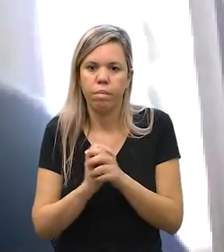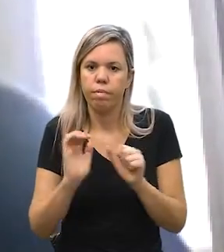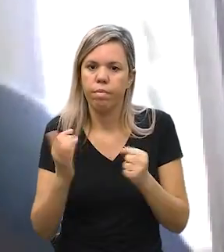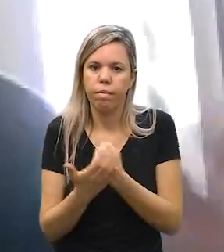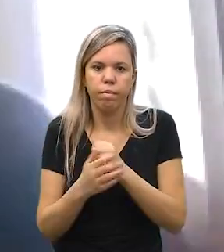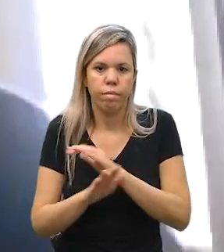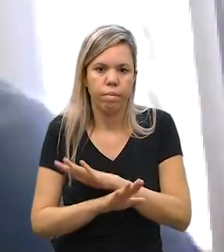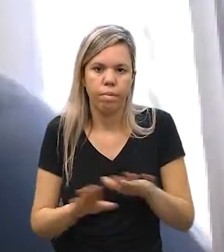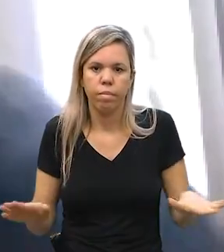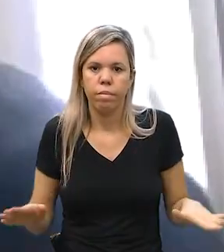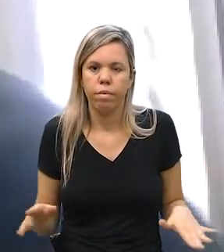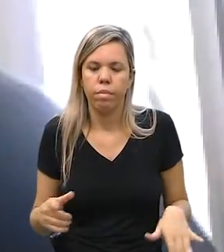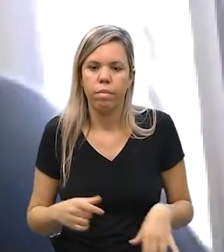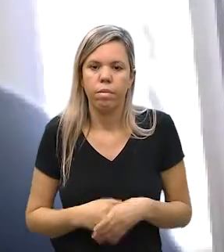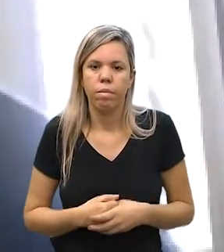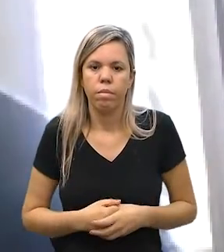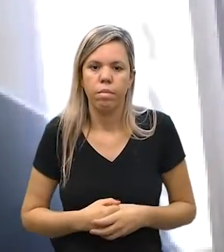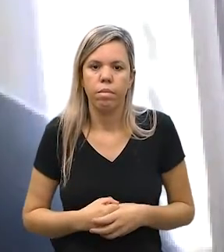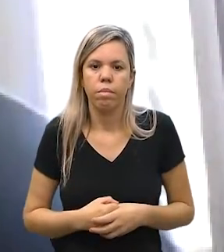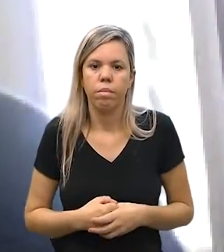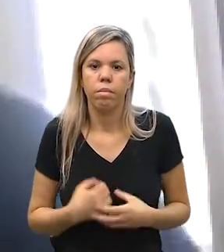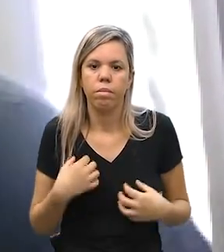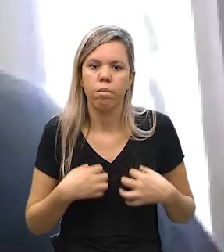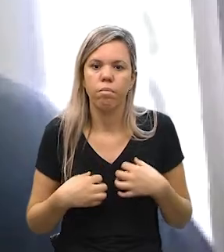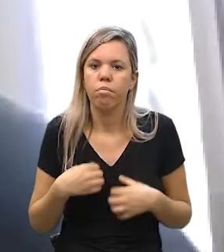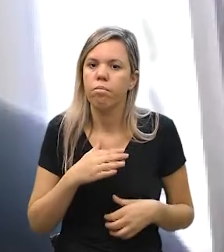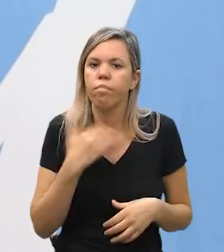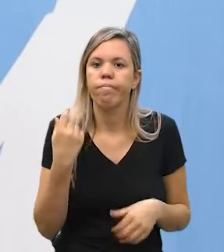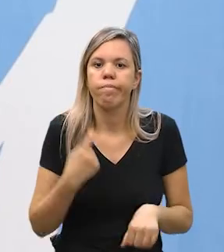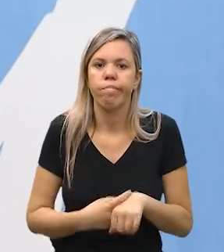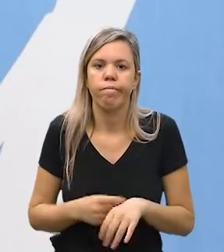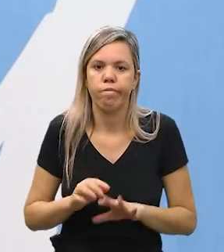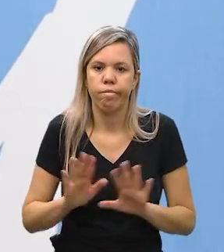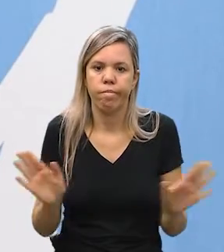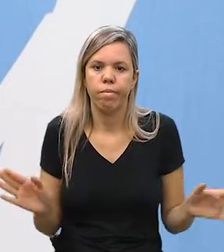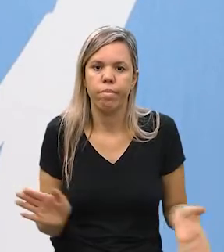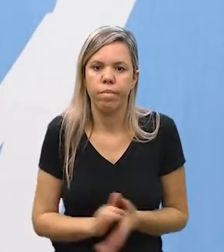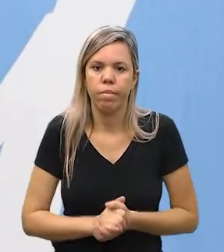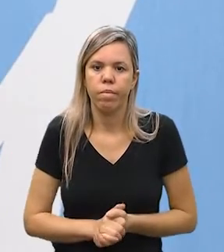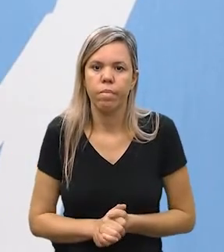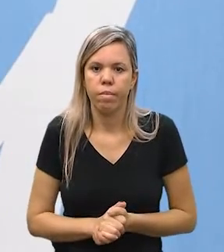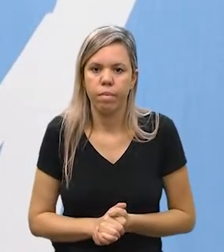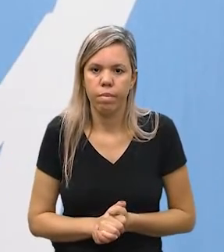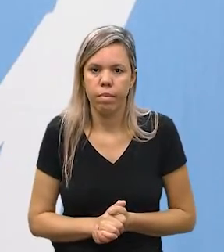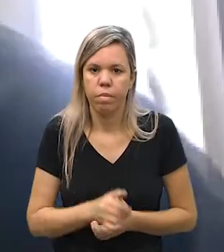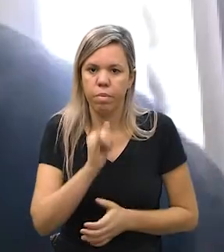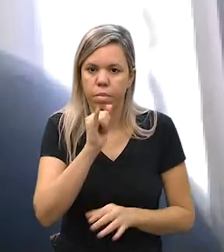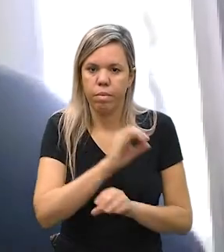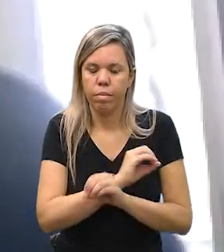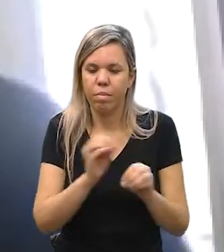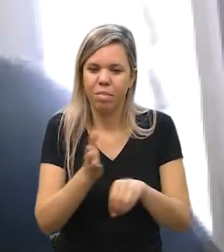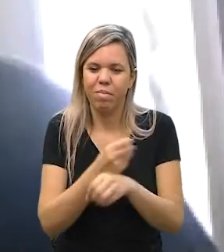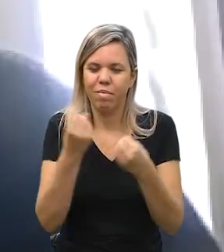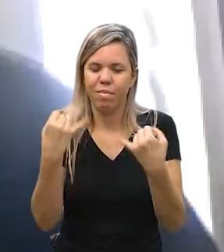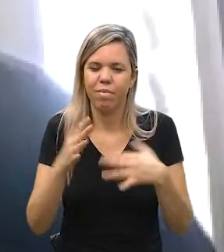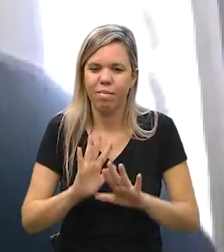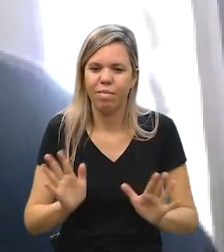pandemia toda, porque ela desce, será que ela está lá no Morte Dura? Vou contar, não vou dar muito spoiler,